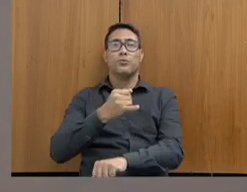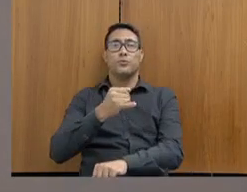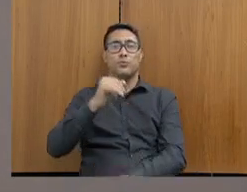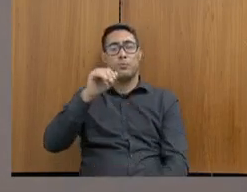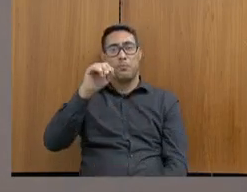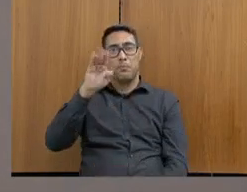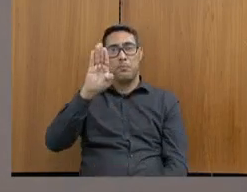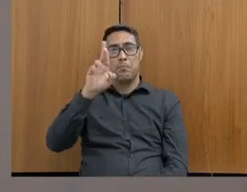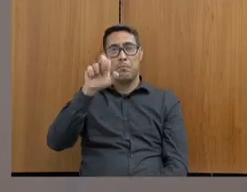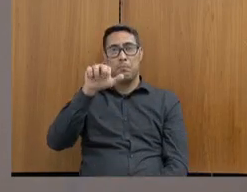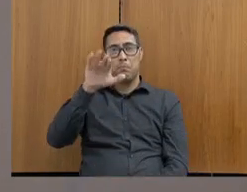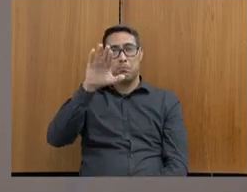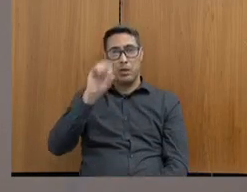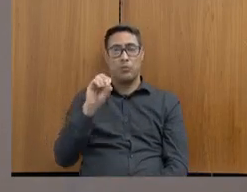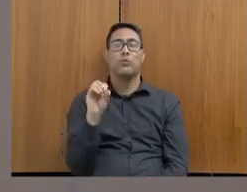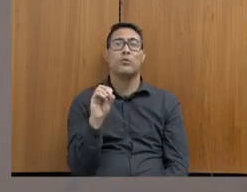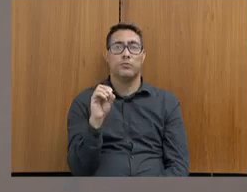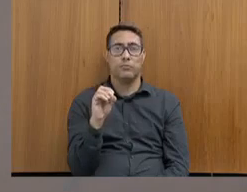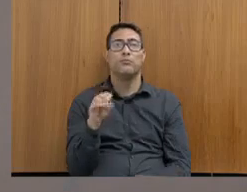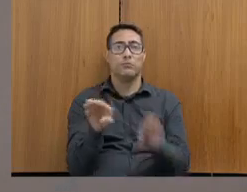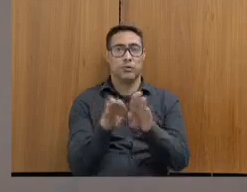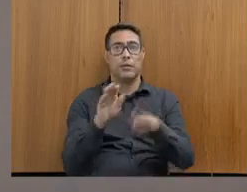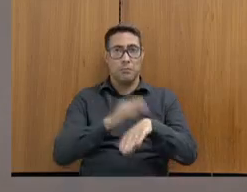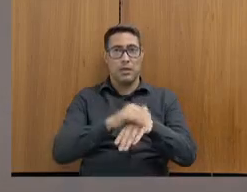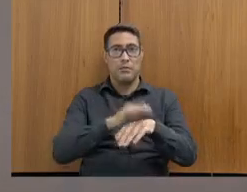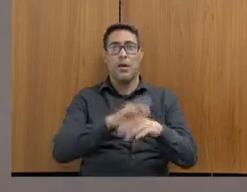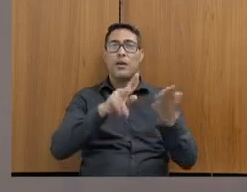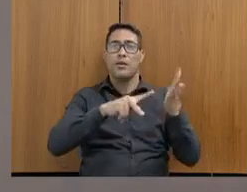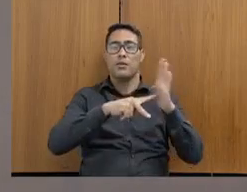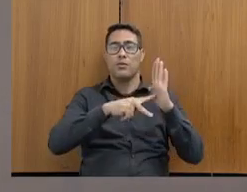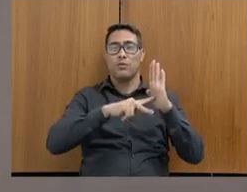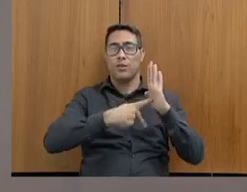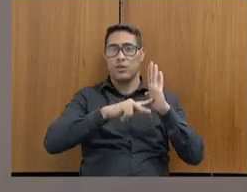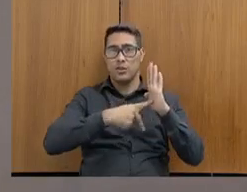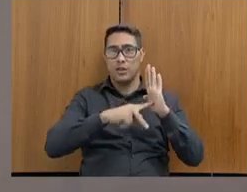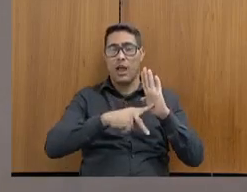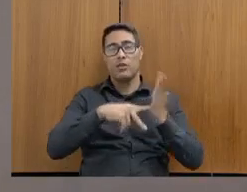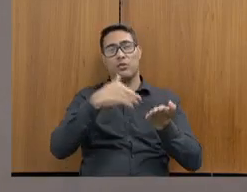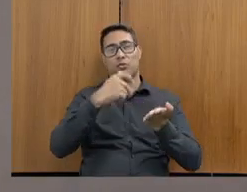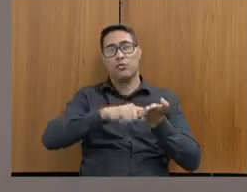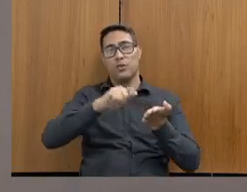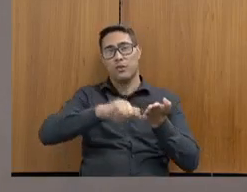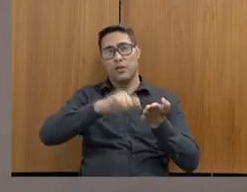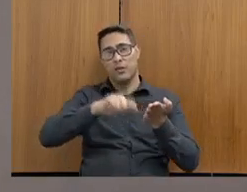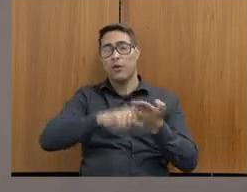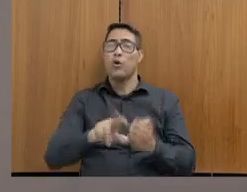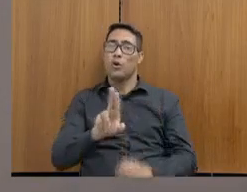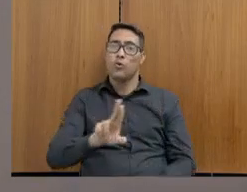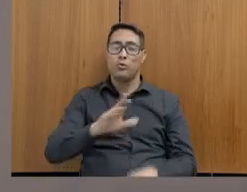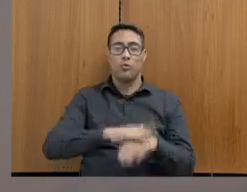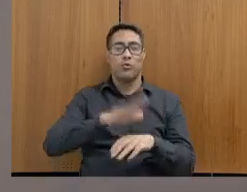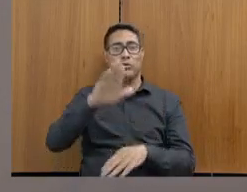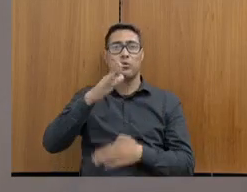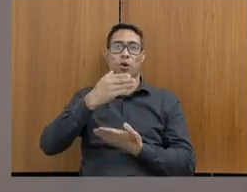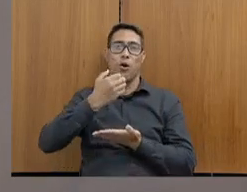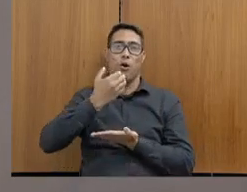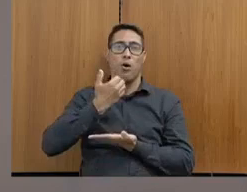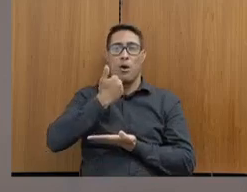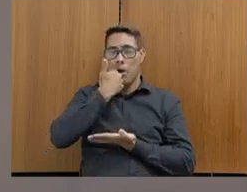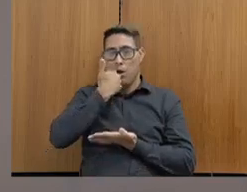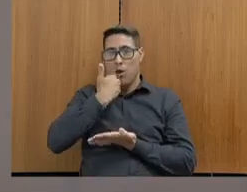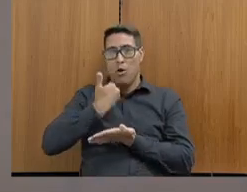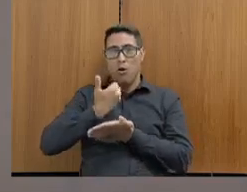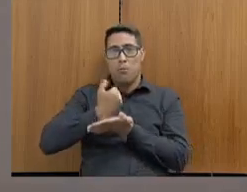encampado também pelo sindicato dos escrivães né com a realização de Podcast então a gente está em